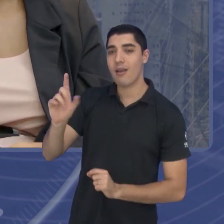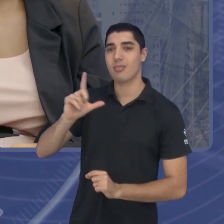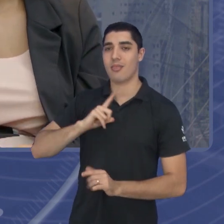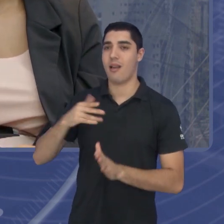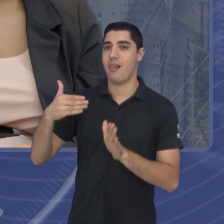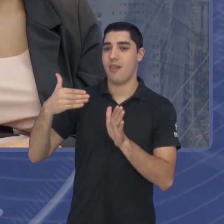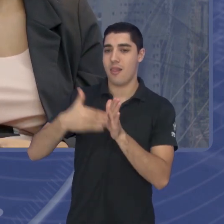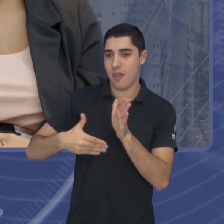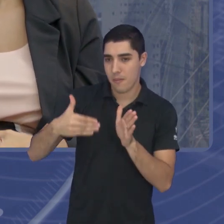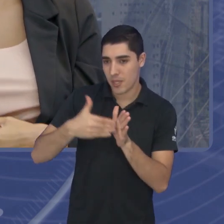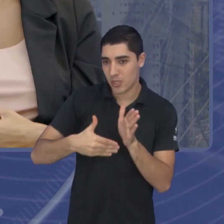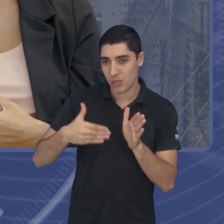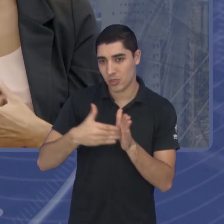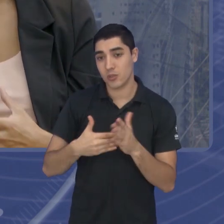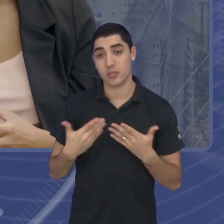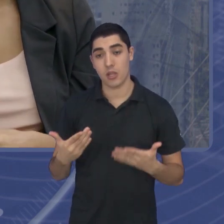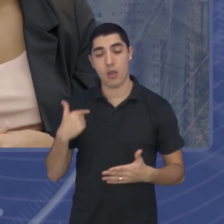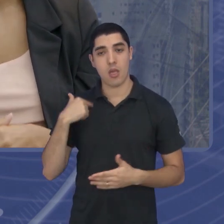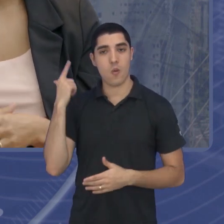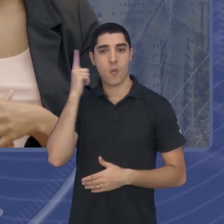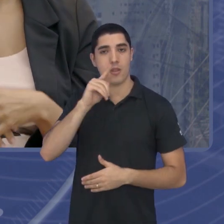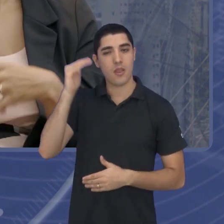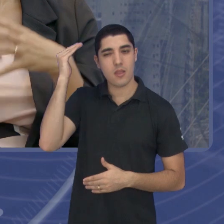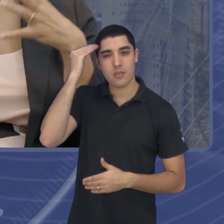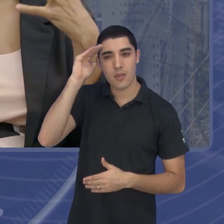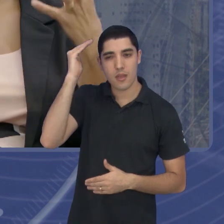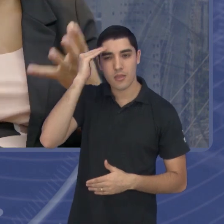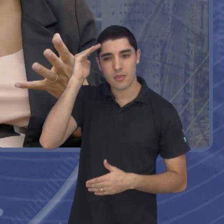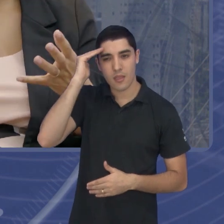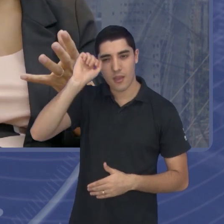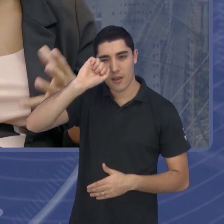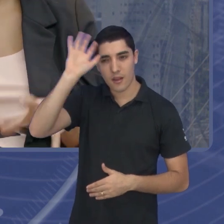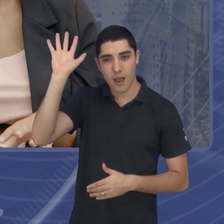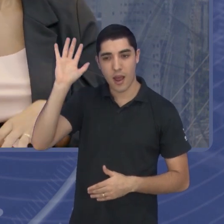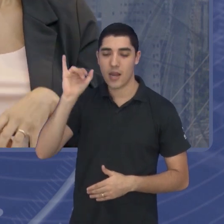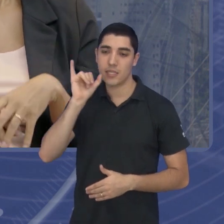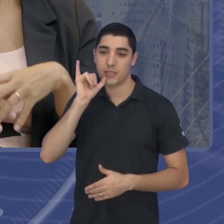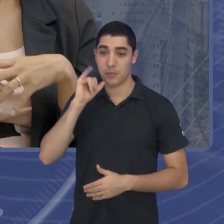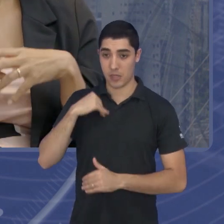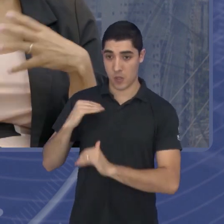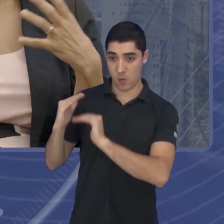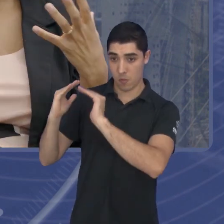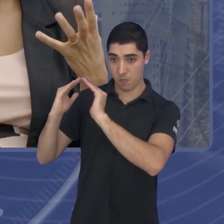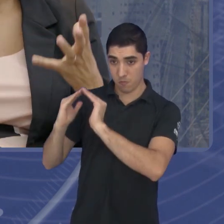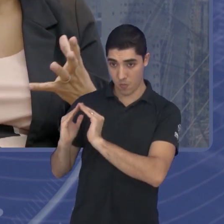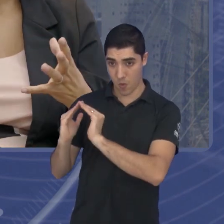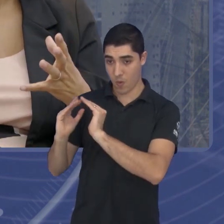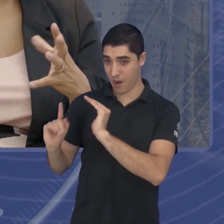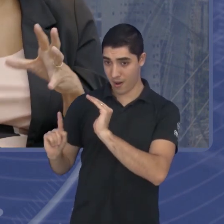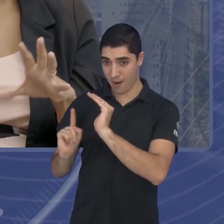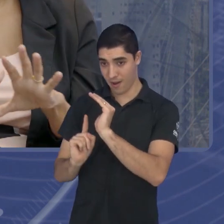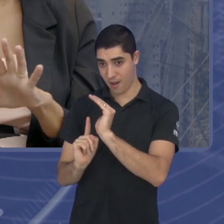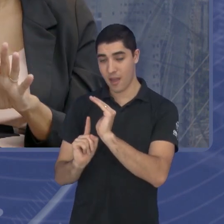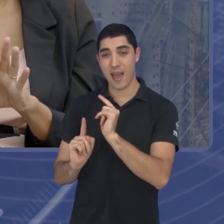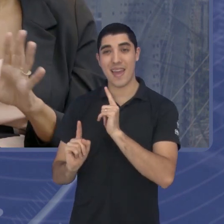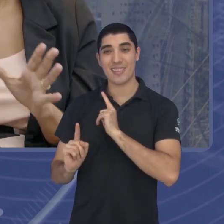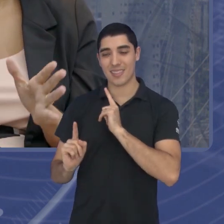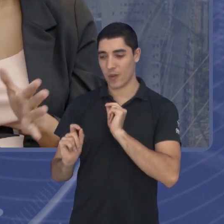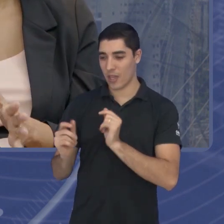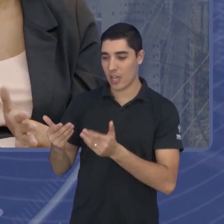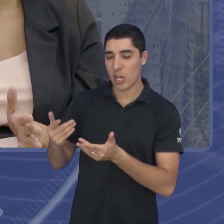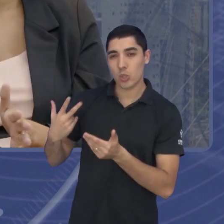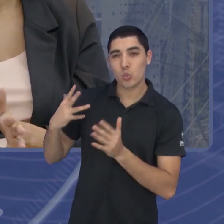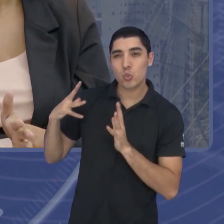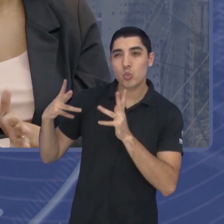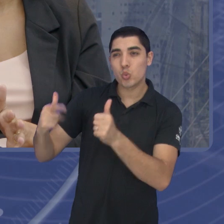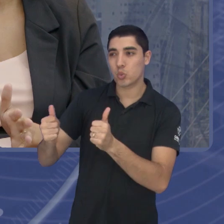Eu consigo compreender essa ideia de que quando a gente mora numa casa, tudo é compartilhado, mas eu não gosto da ideia do que tudo é